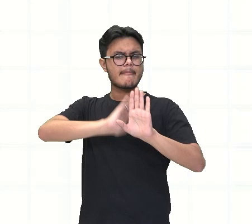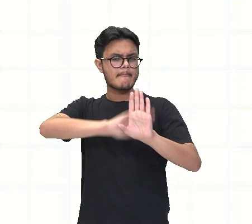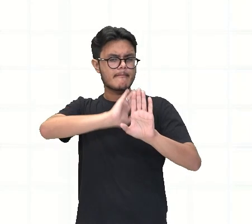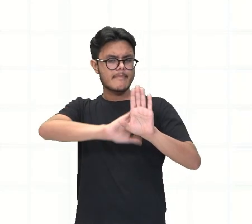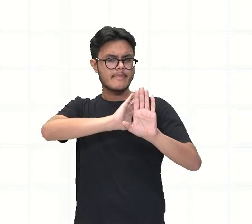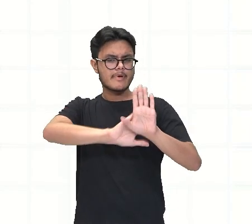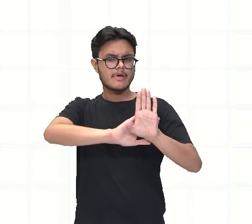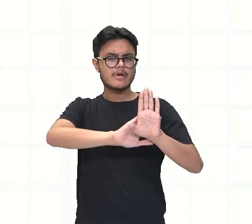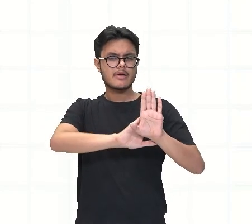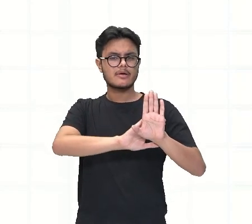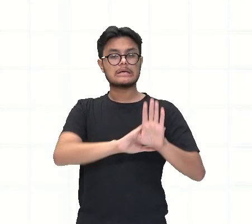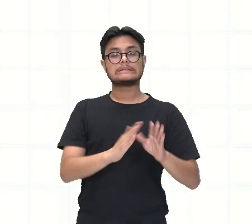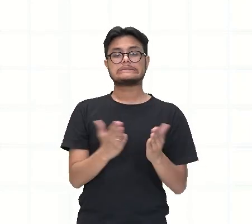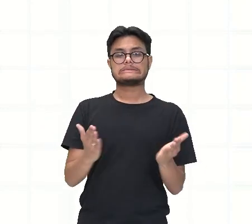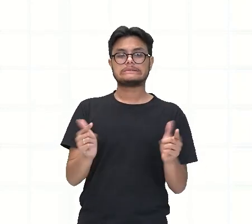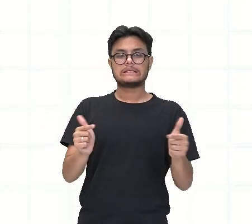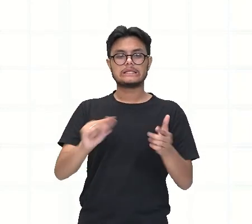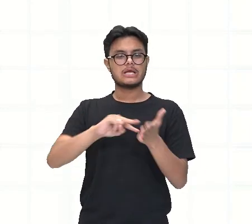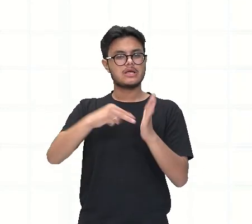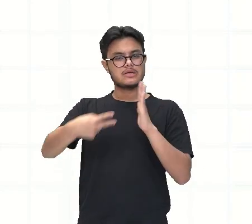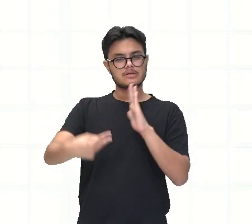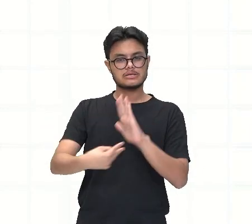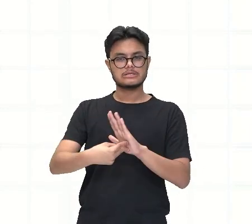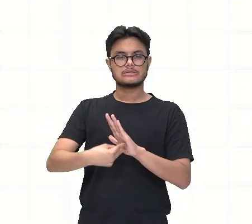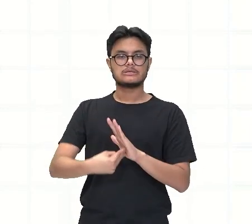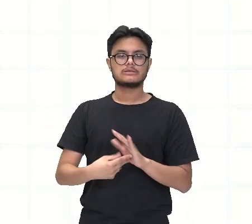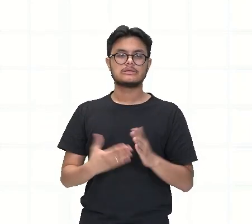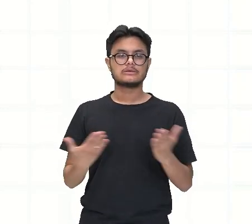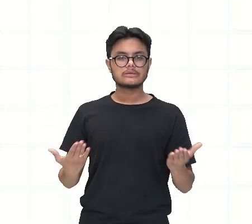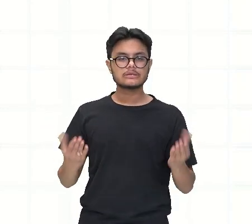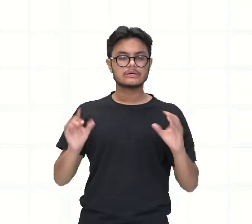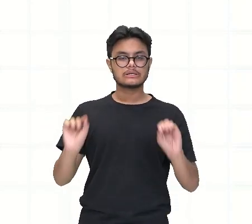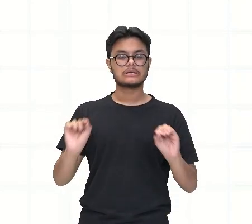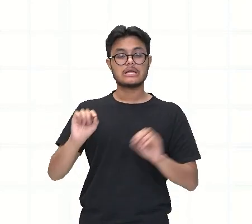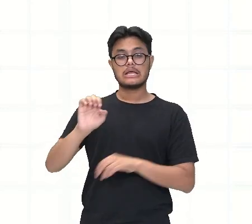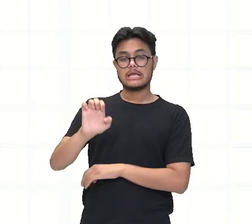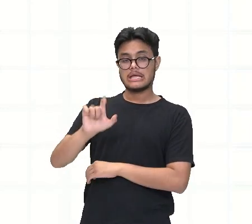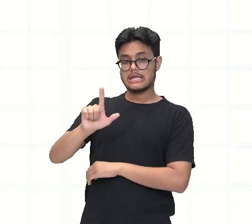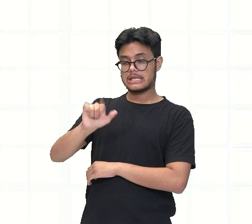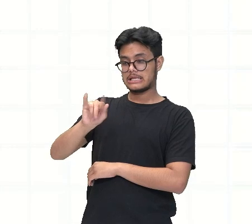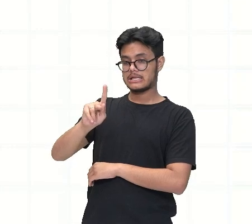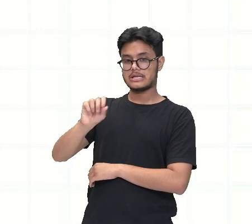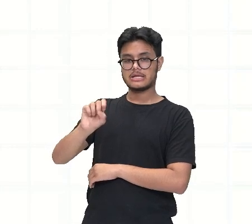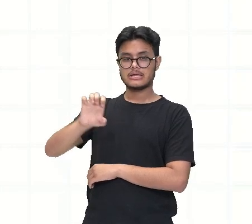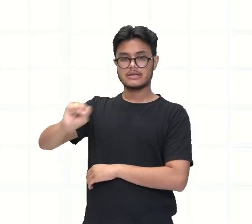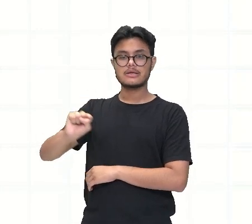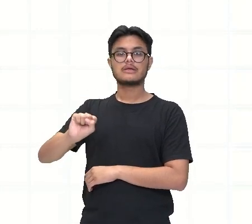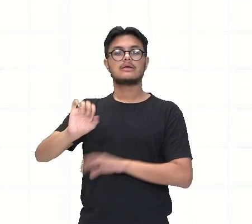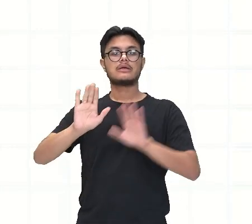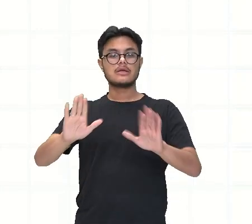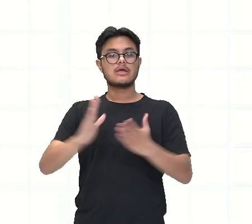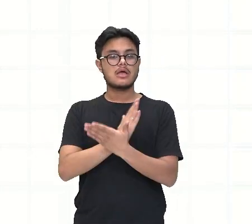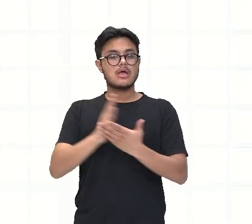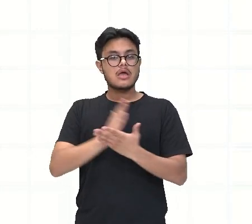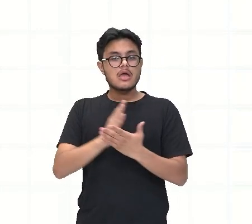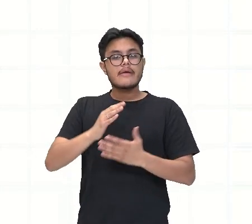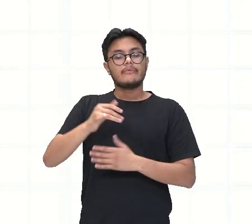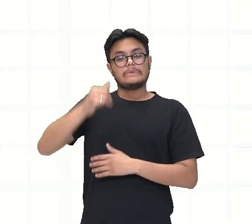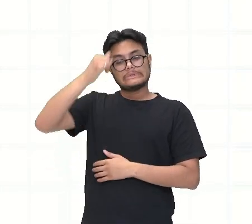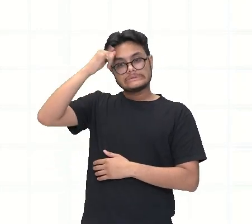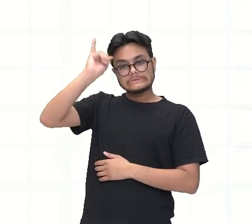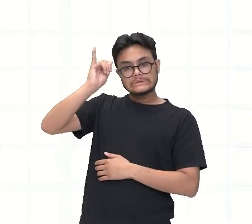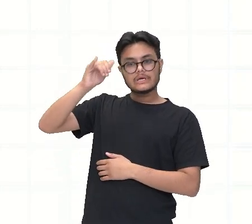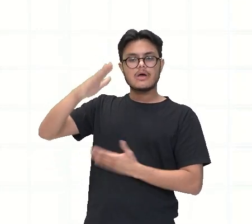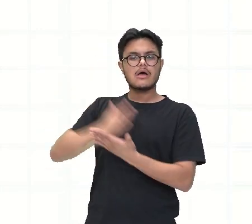há comprometimento dos sentidos. Então, quando se faz essa omissão, nós continuamos a compreender o que está sendo dito. E por que